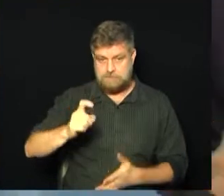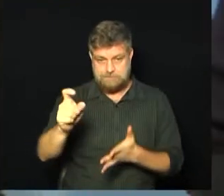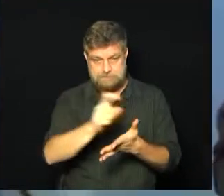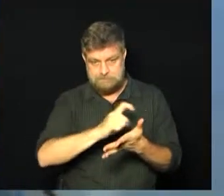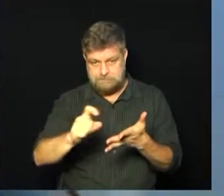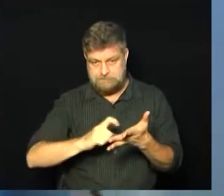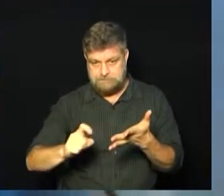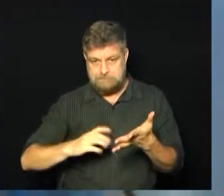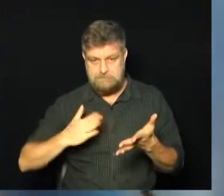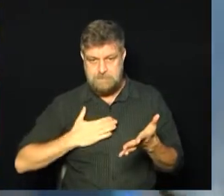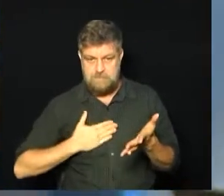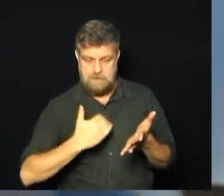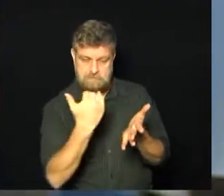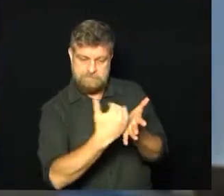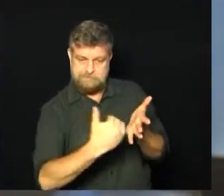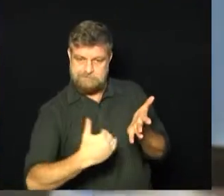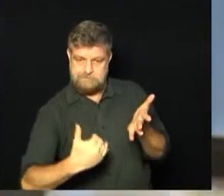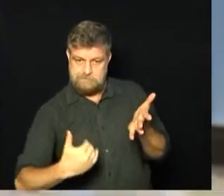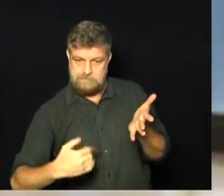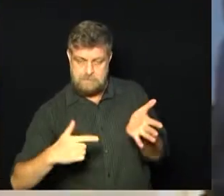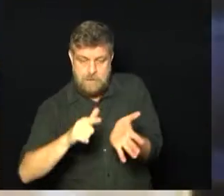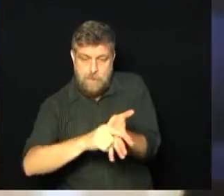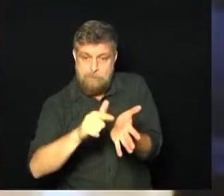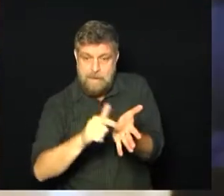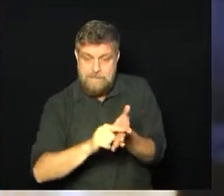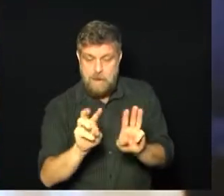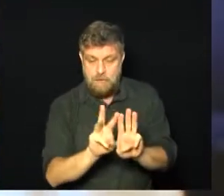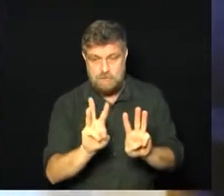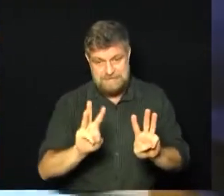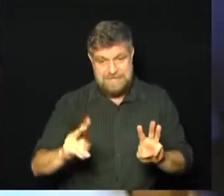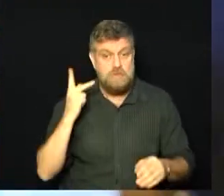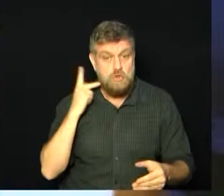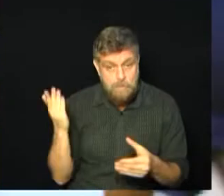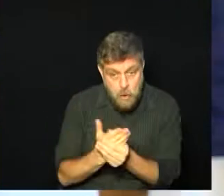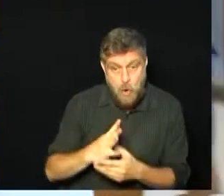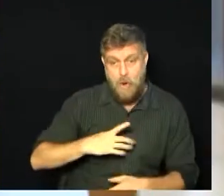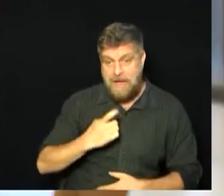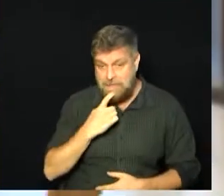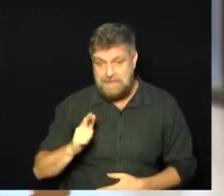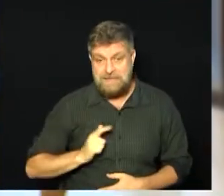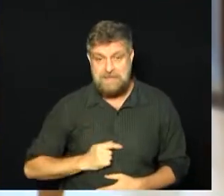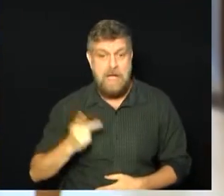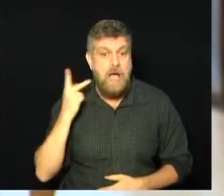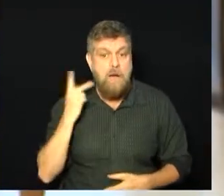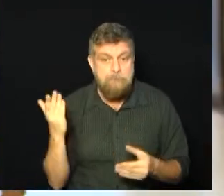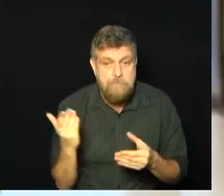meu manual, né? A gente falou que é um informativo, é um manual que se encontra no site do Procon Campinas, que é